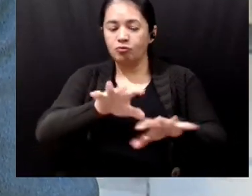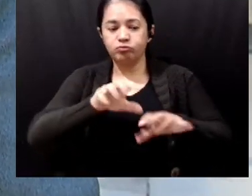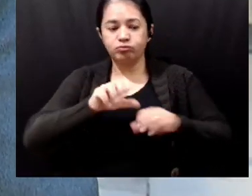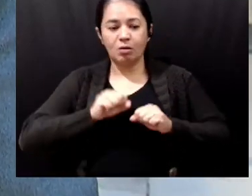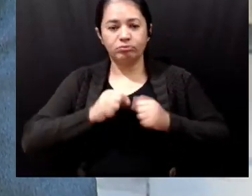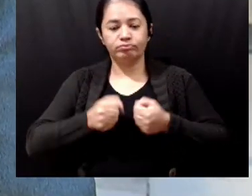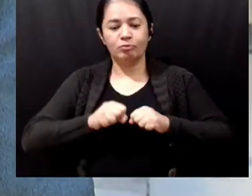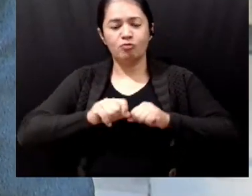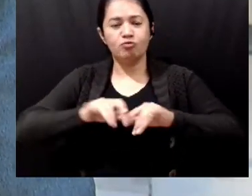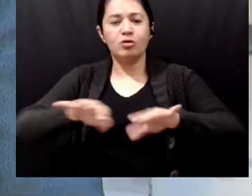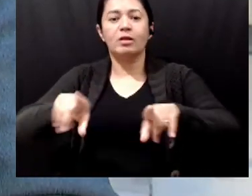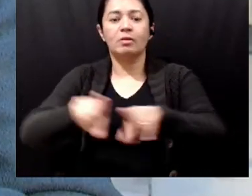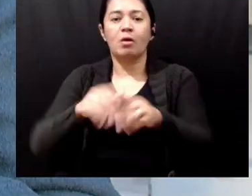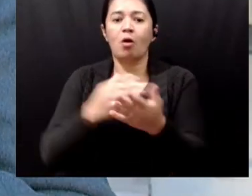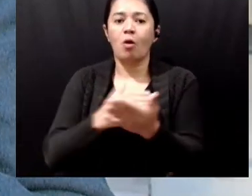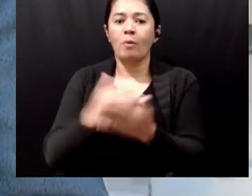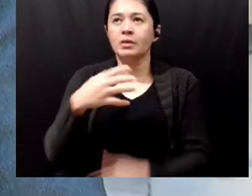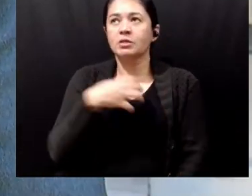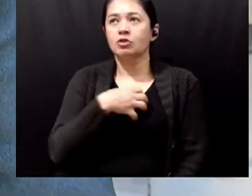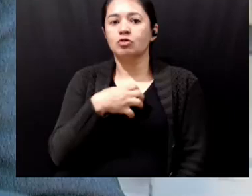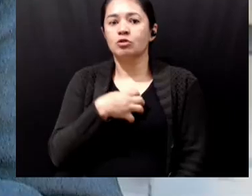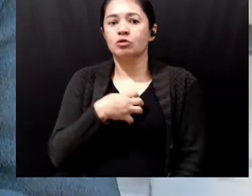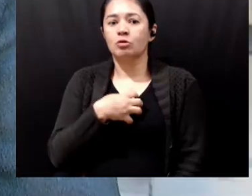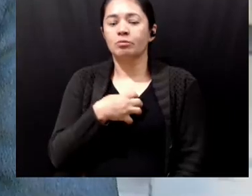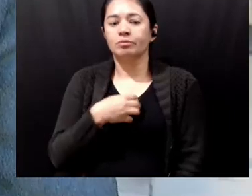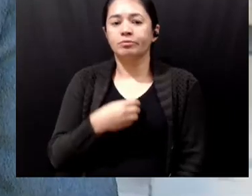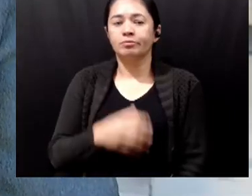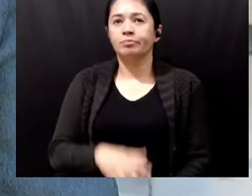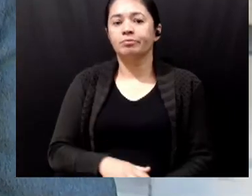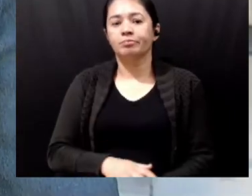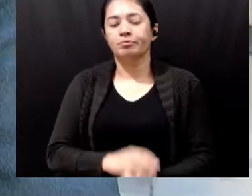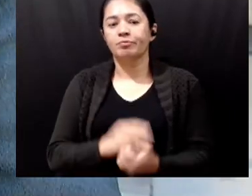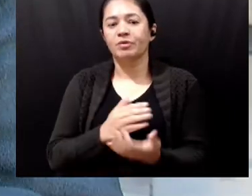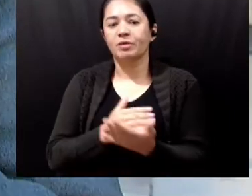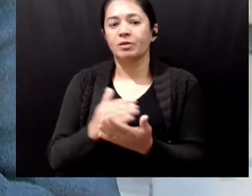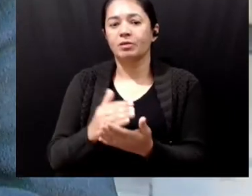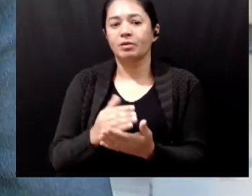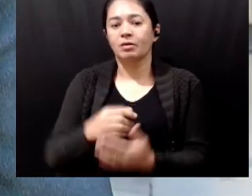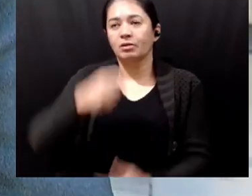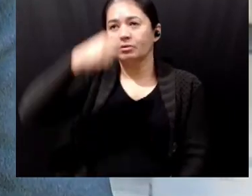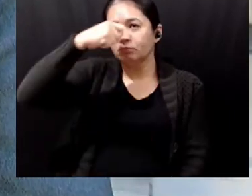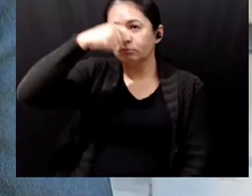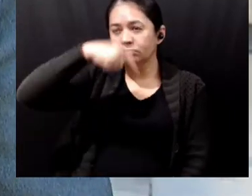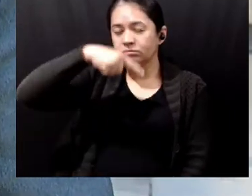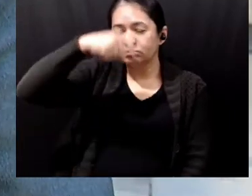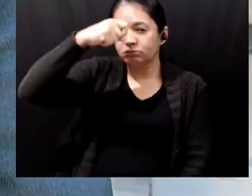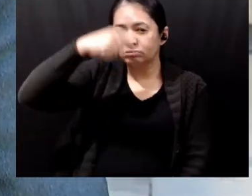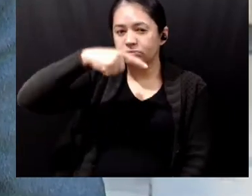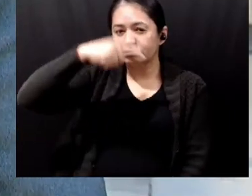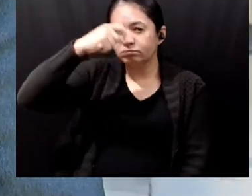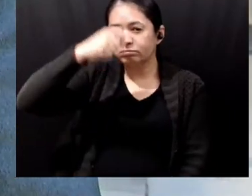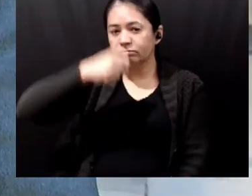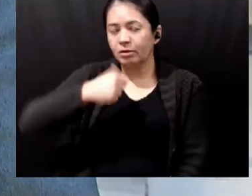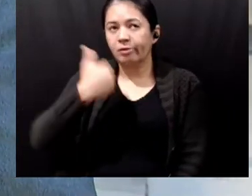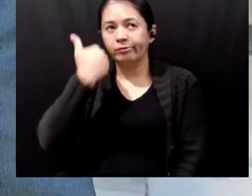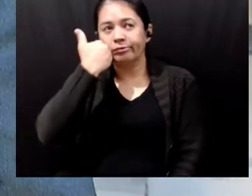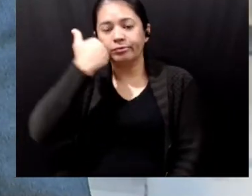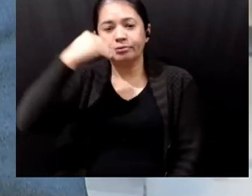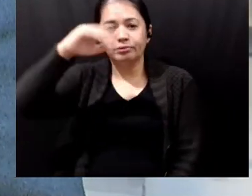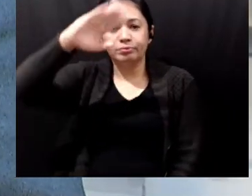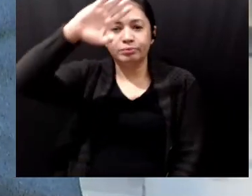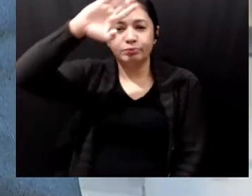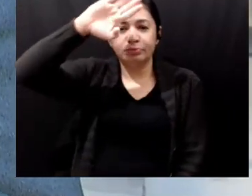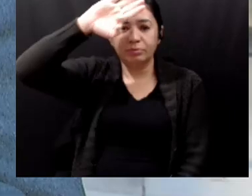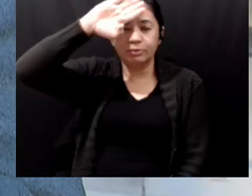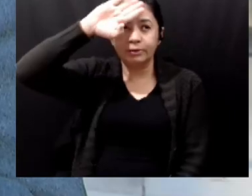se fosse um quadro gripal. Começa com secreção nasal, febre, né?